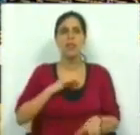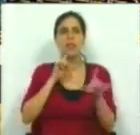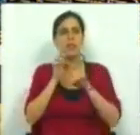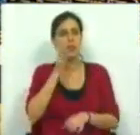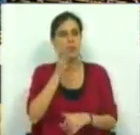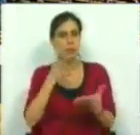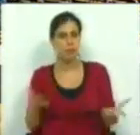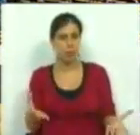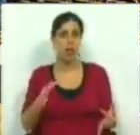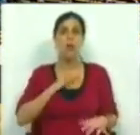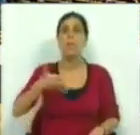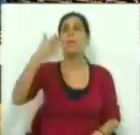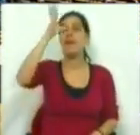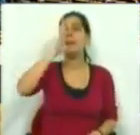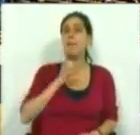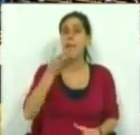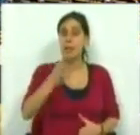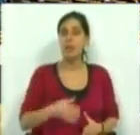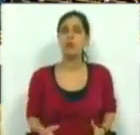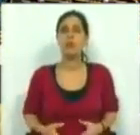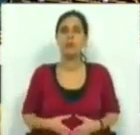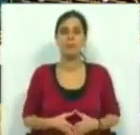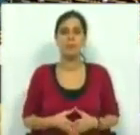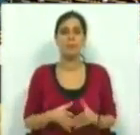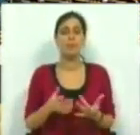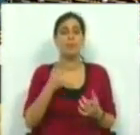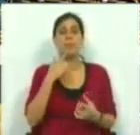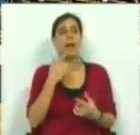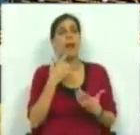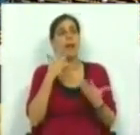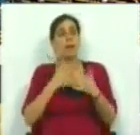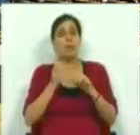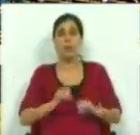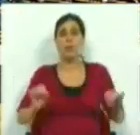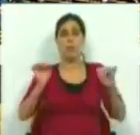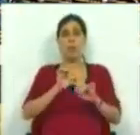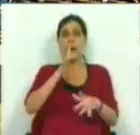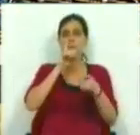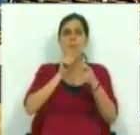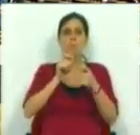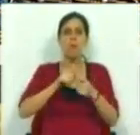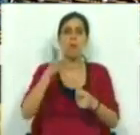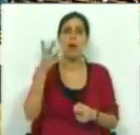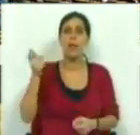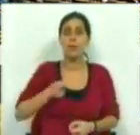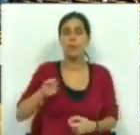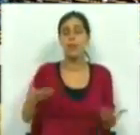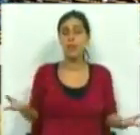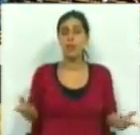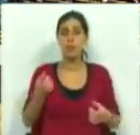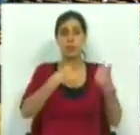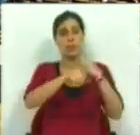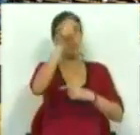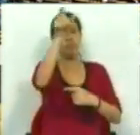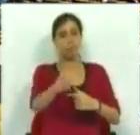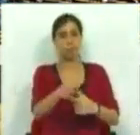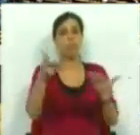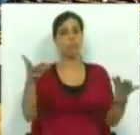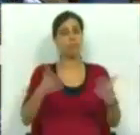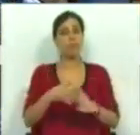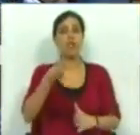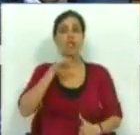Senhores deputados, Sr. Primeiro-Ministro, é inegável que nestes poucos mais de 4 meses que Vossa Excelência